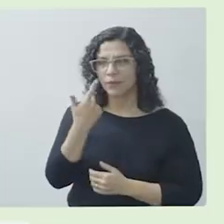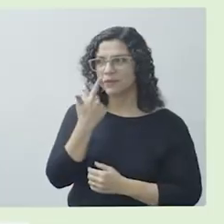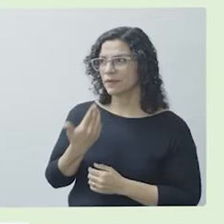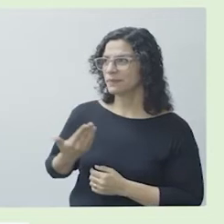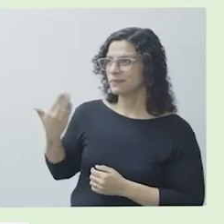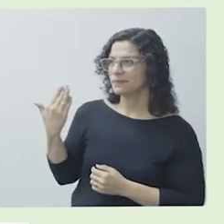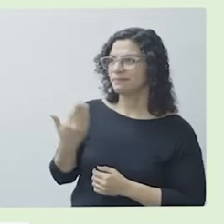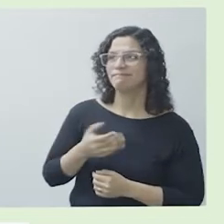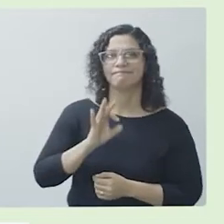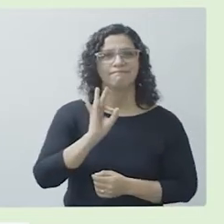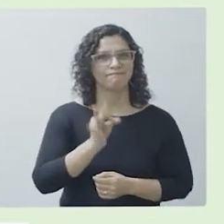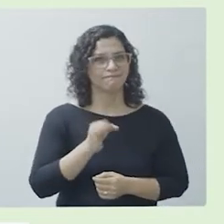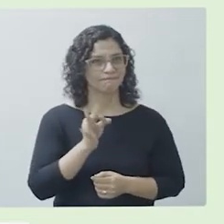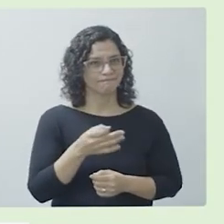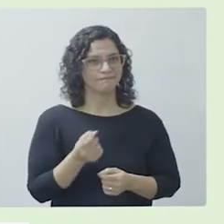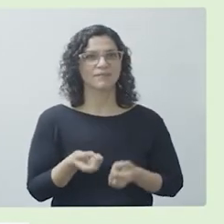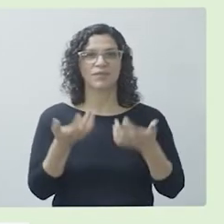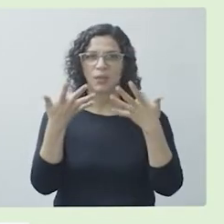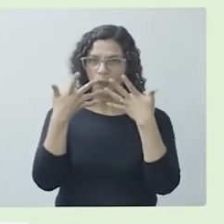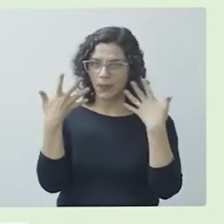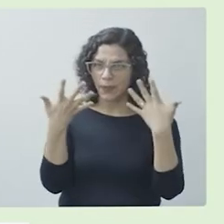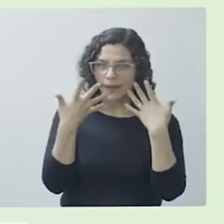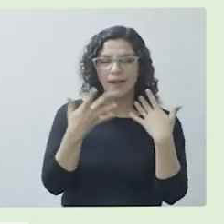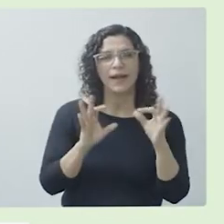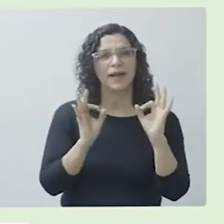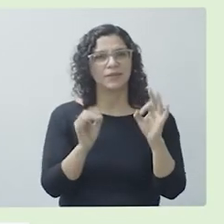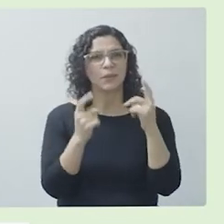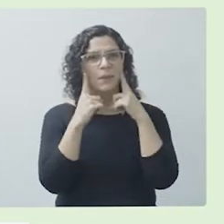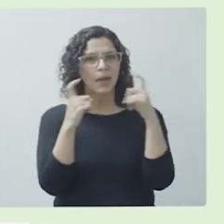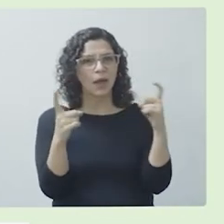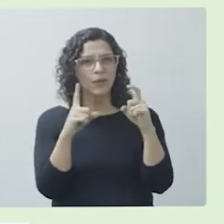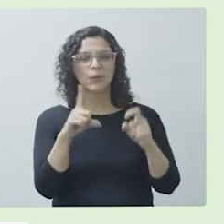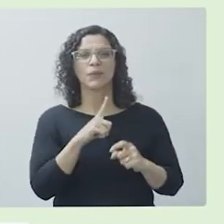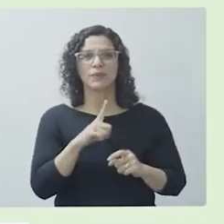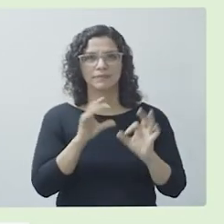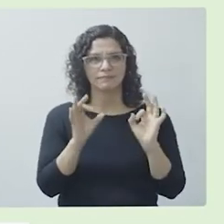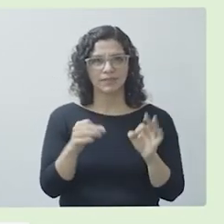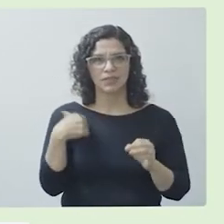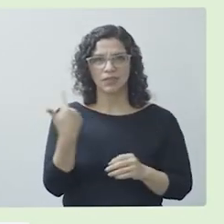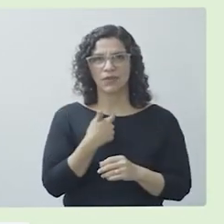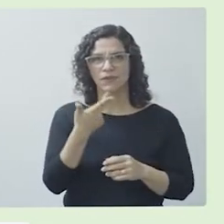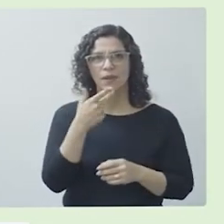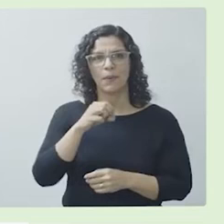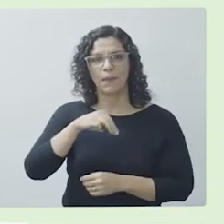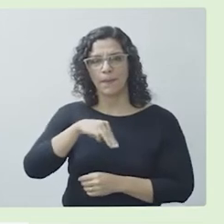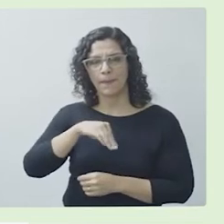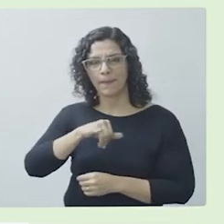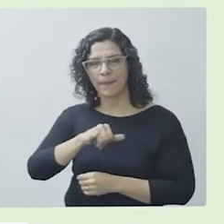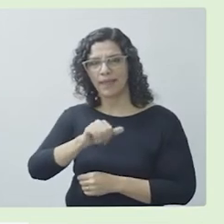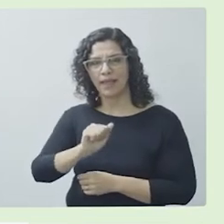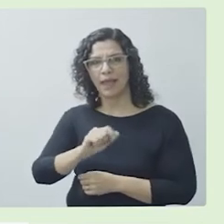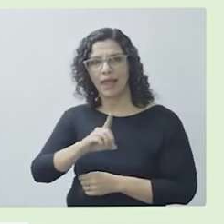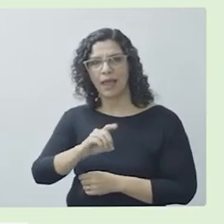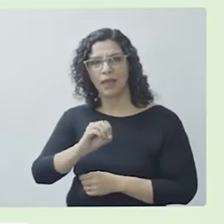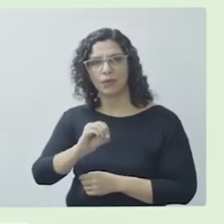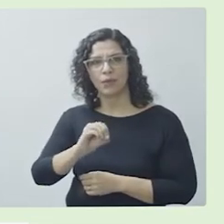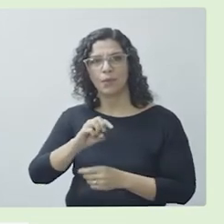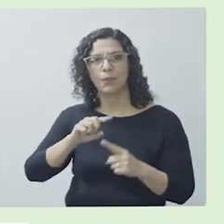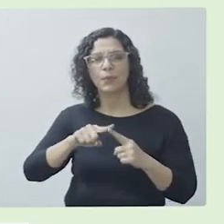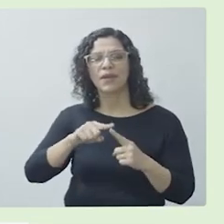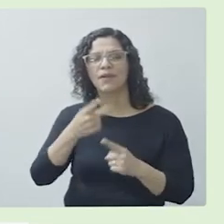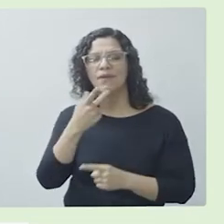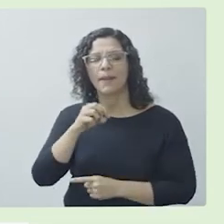ver aqui. Muito bem! É o som do gato, que nós chamamos de miado. Parece um